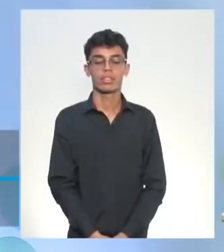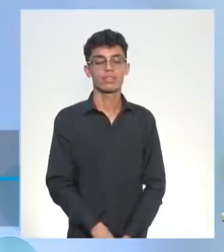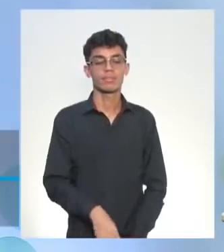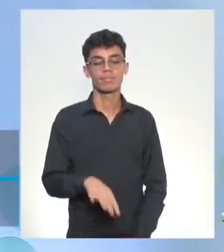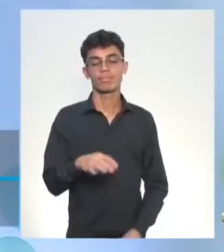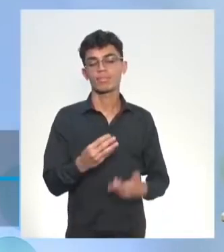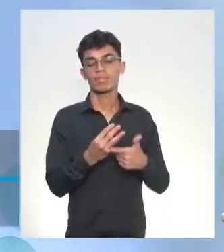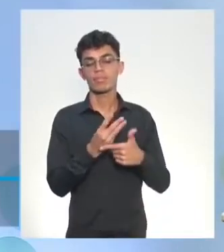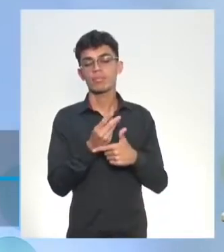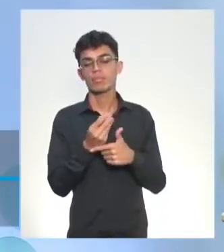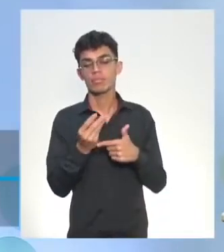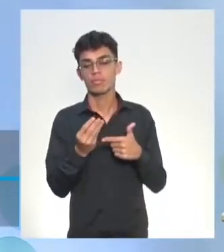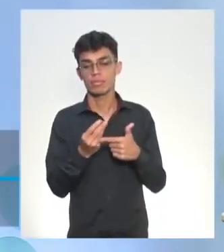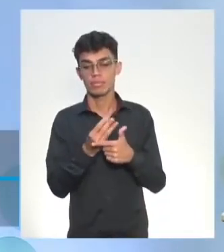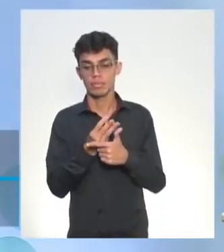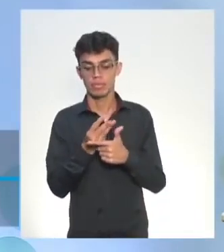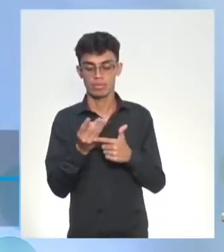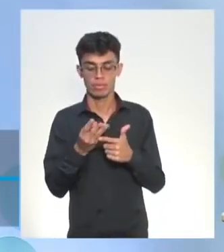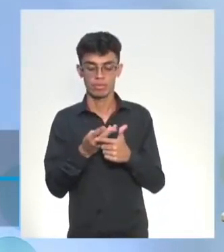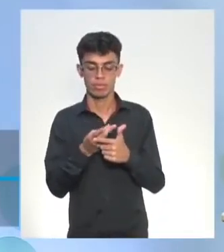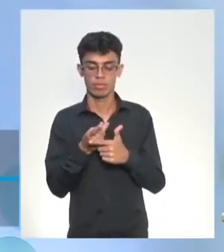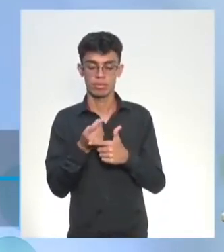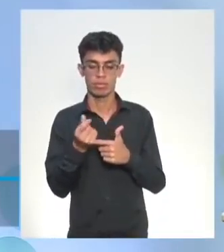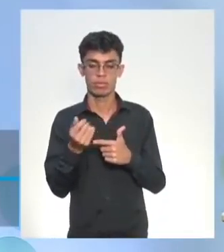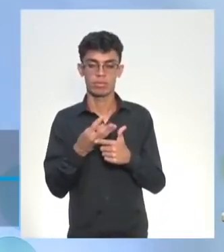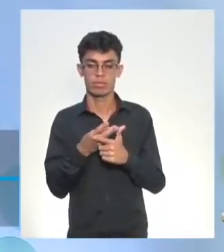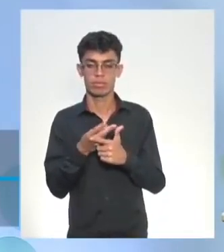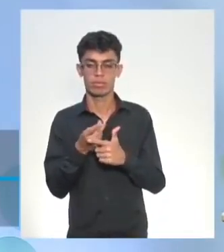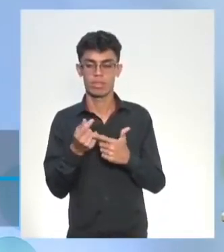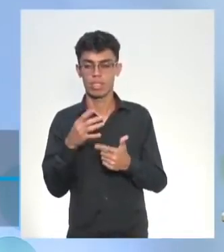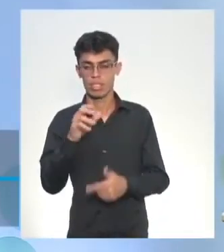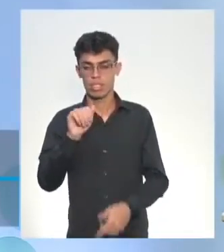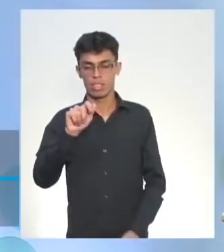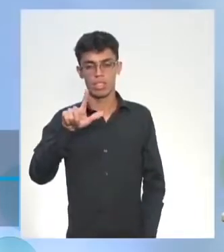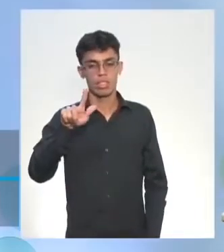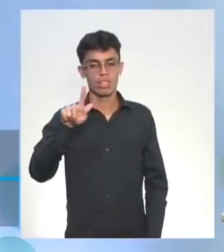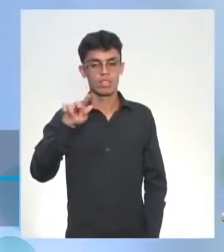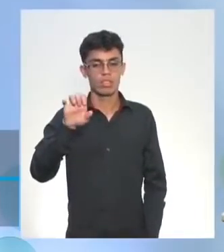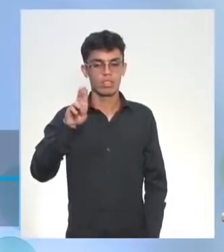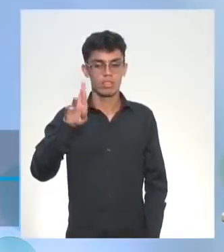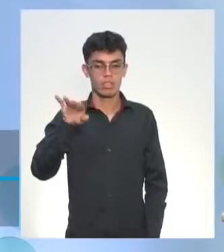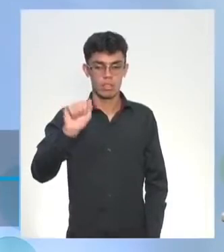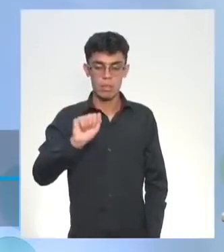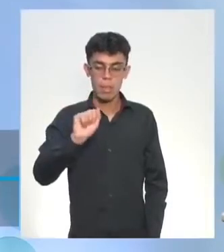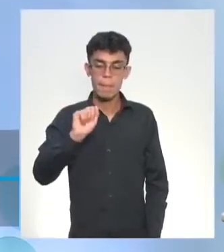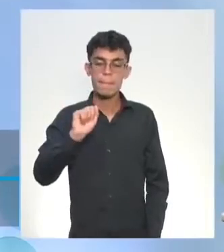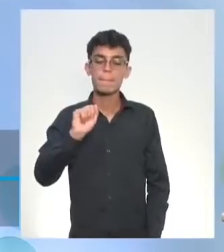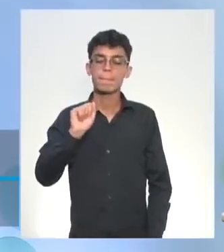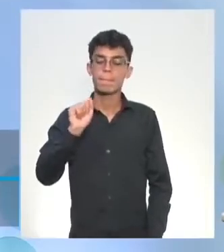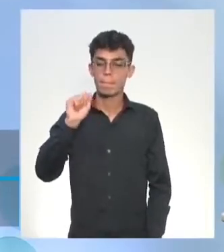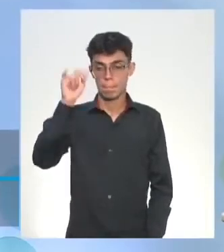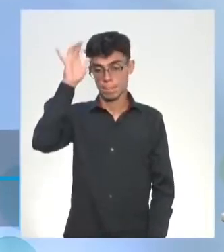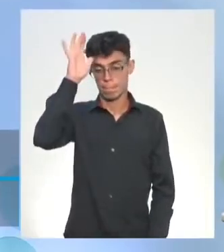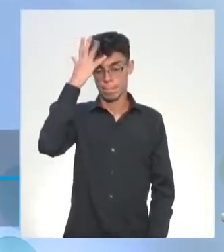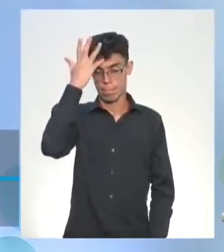álgebra surge nesse contexto da gente ter que resolver situações com